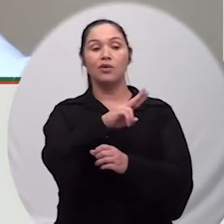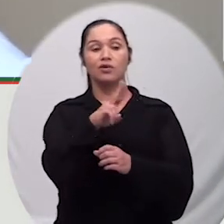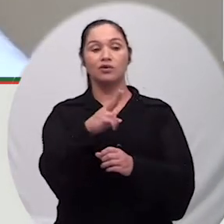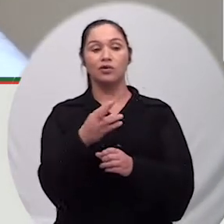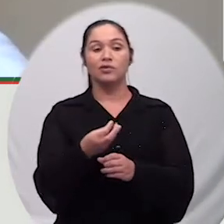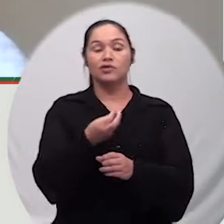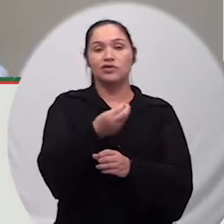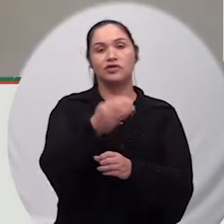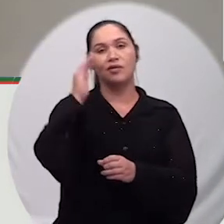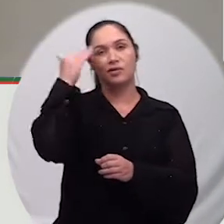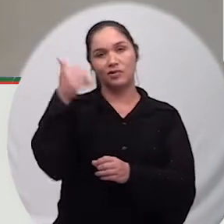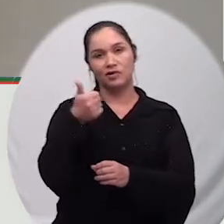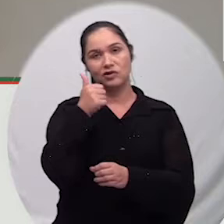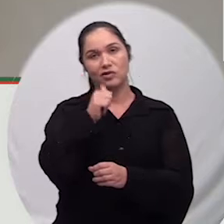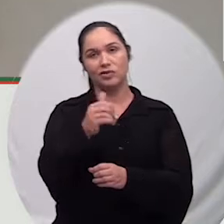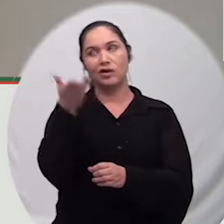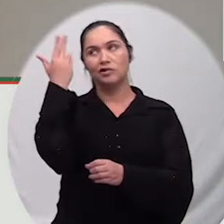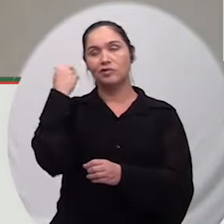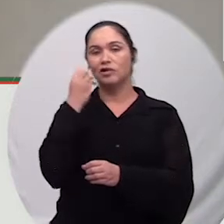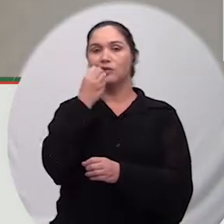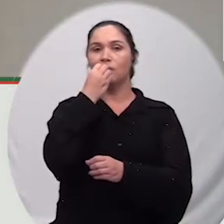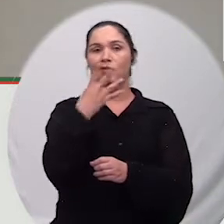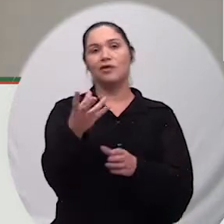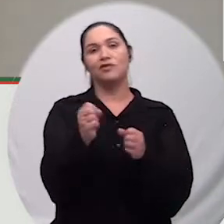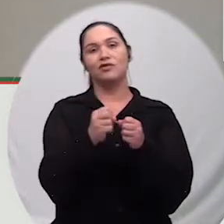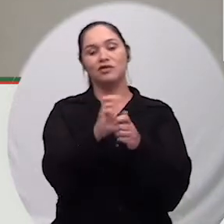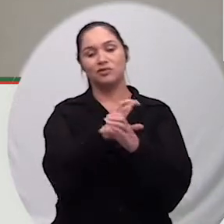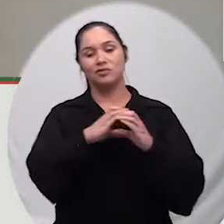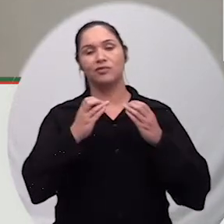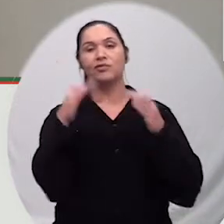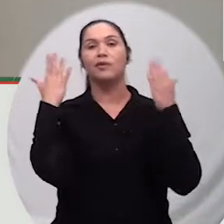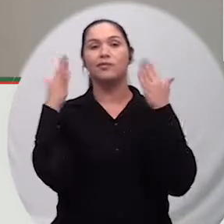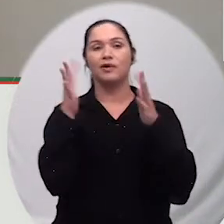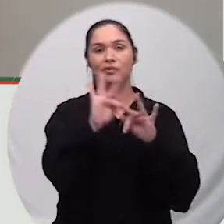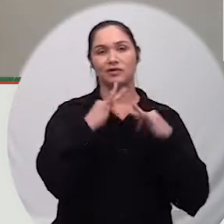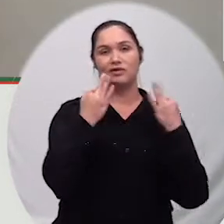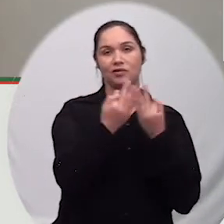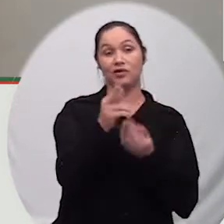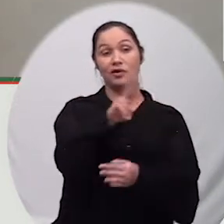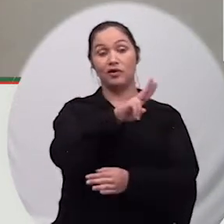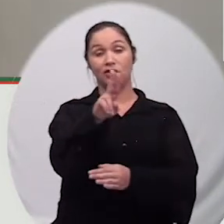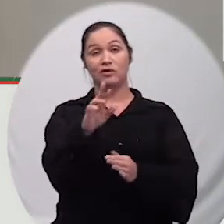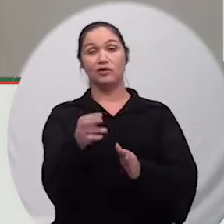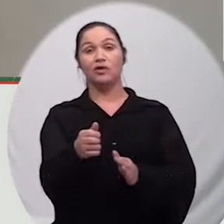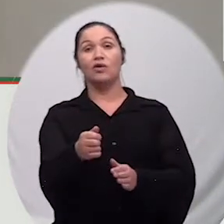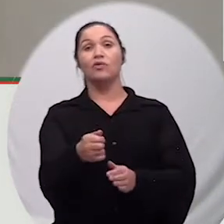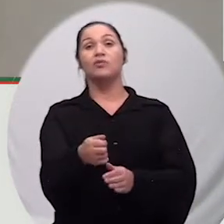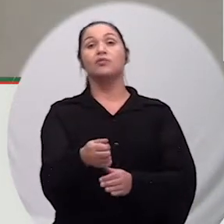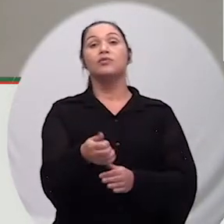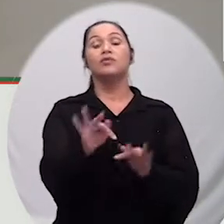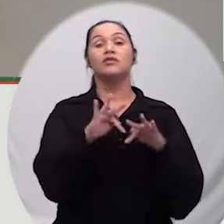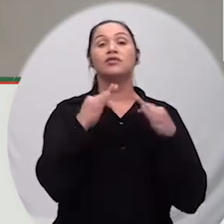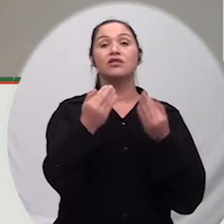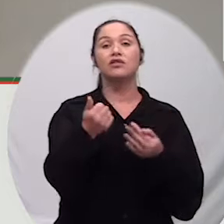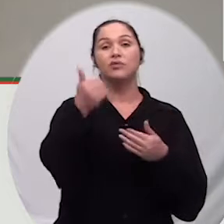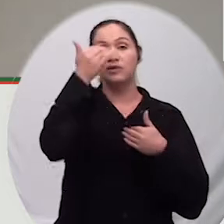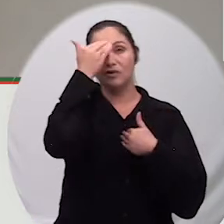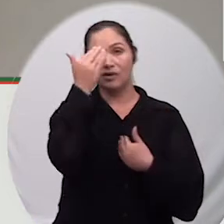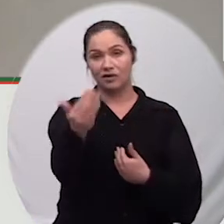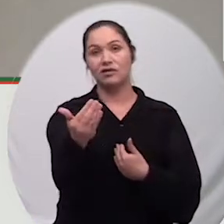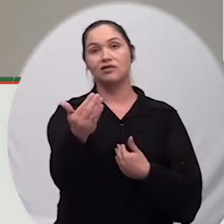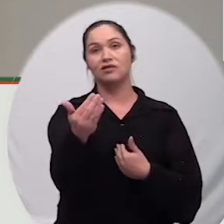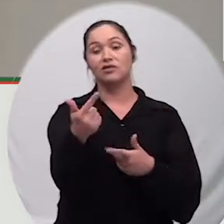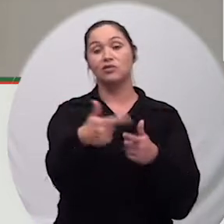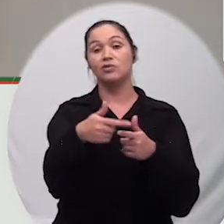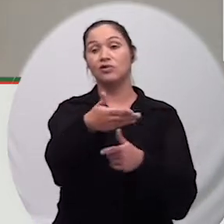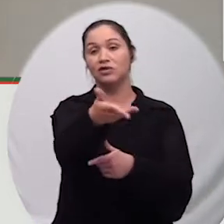senhora que fez o bem. Parabéns à família que está aqui presente, e em nome da família eu agradeço por ter cedido o nome da